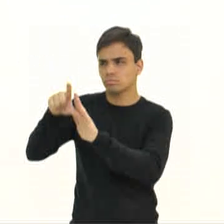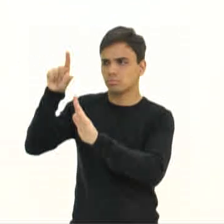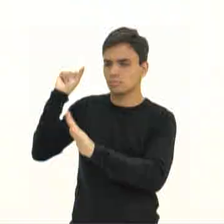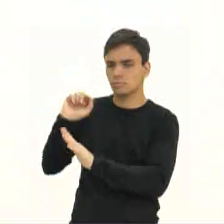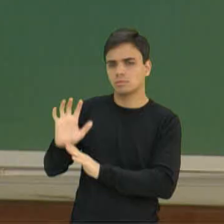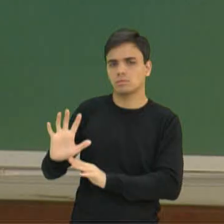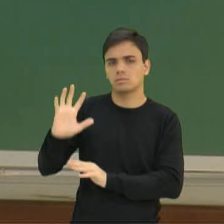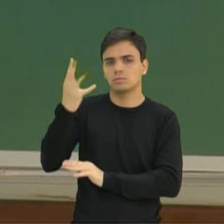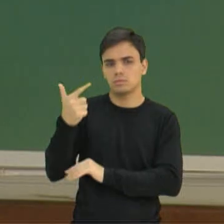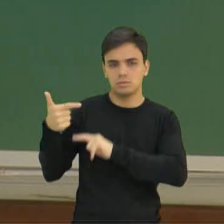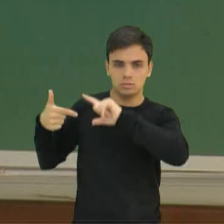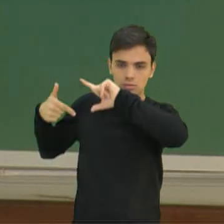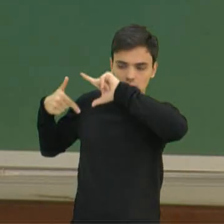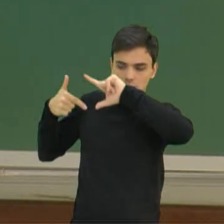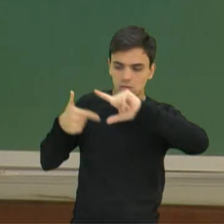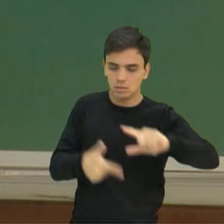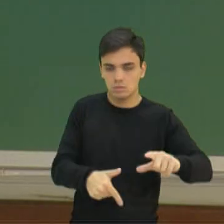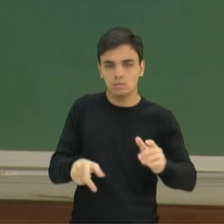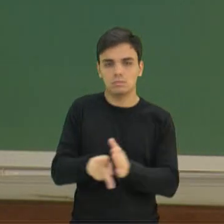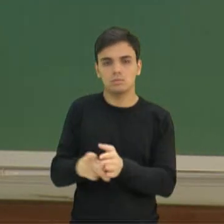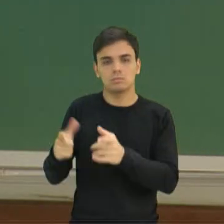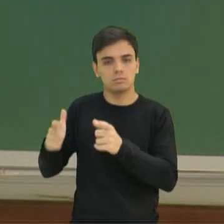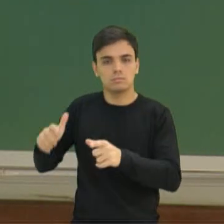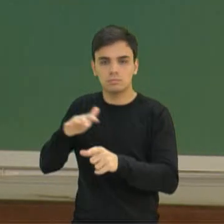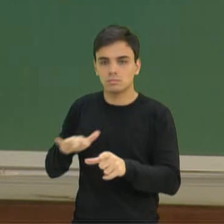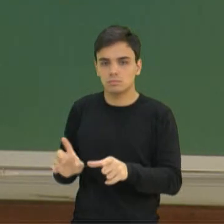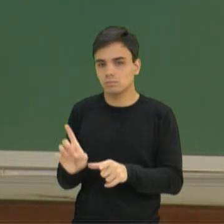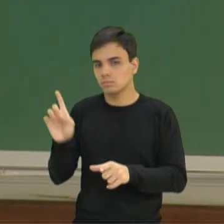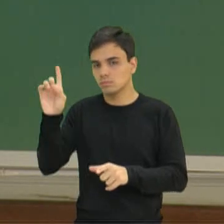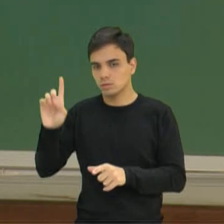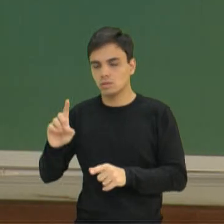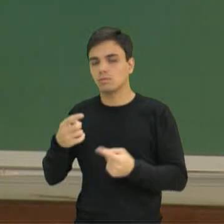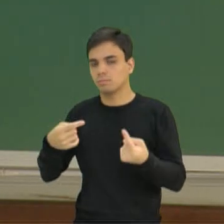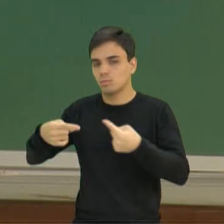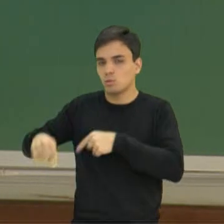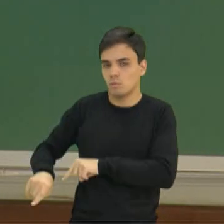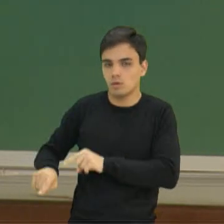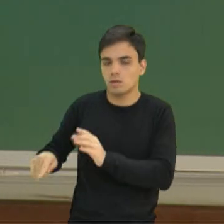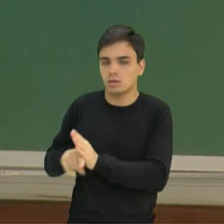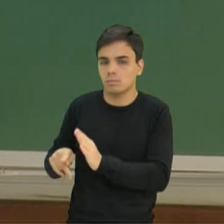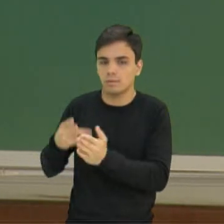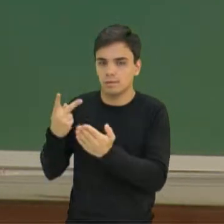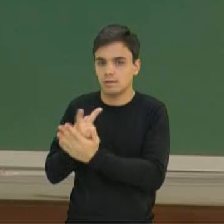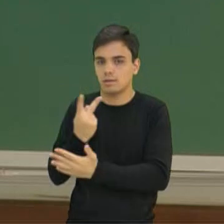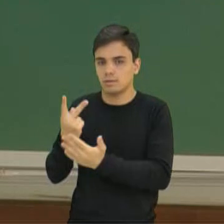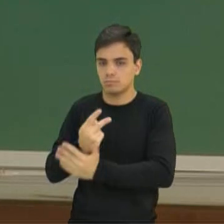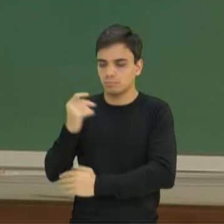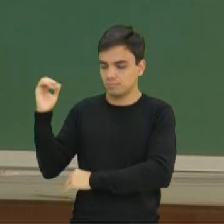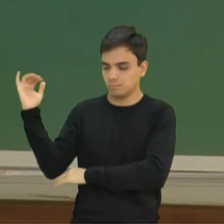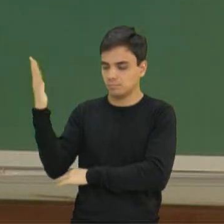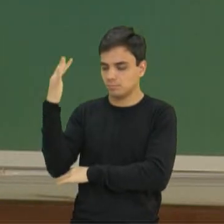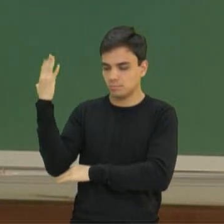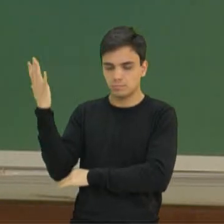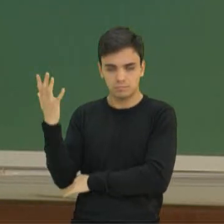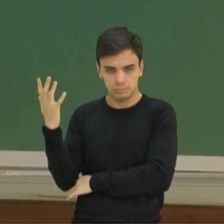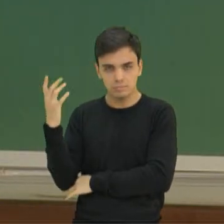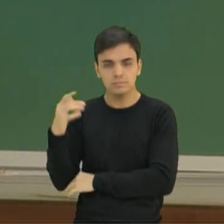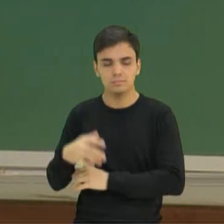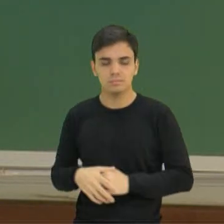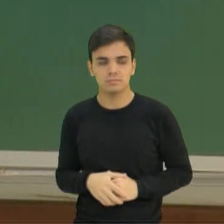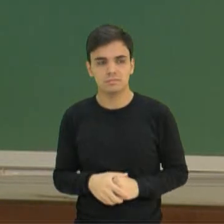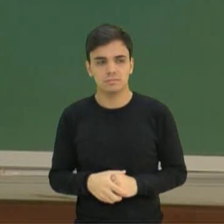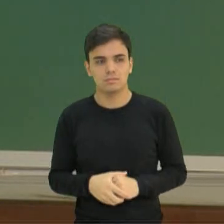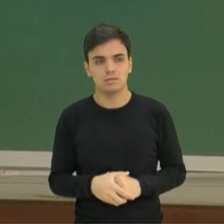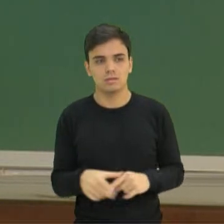acontece tradicionalmente naquela área, mas ela causa um impacto ambiental ali negativo na região onde ela acontece, né?